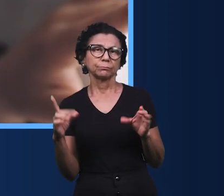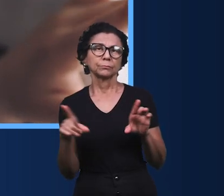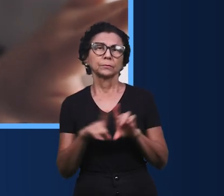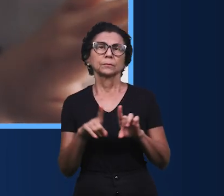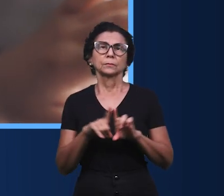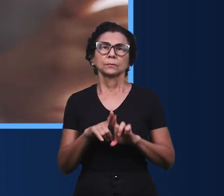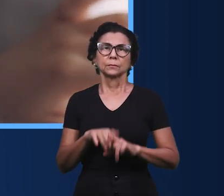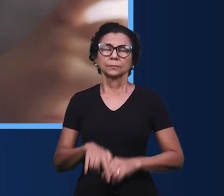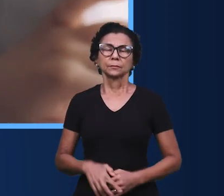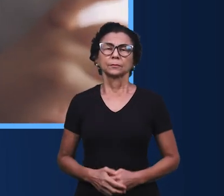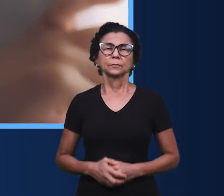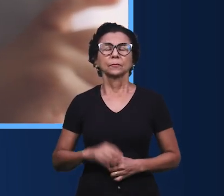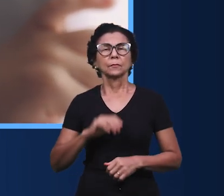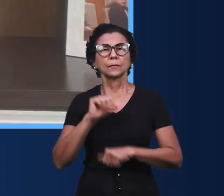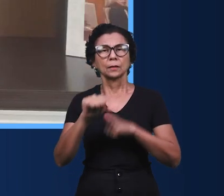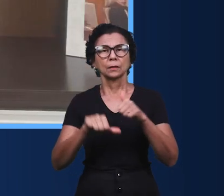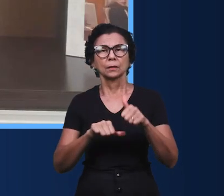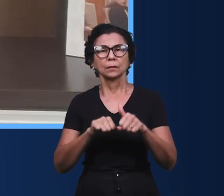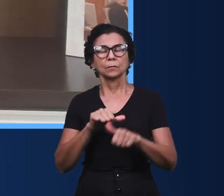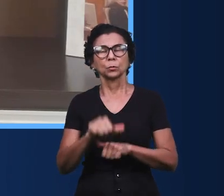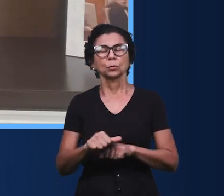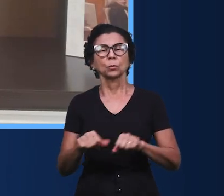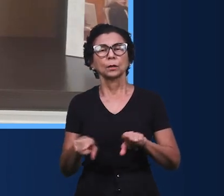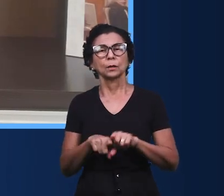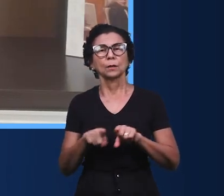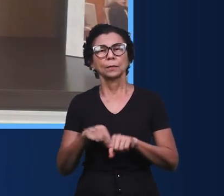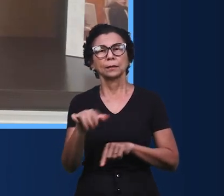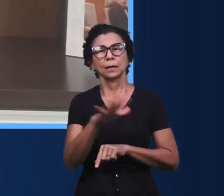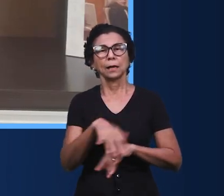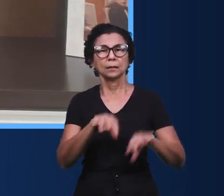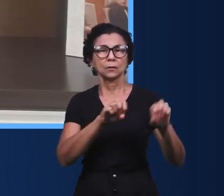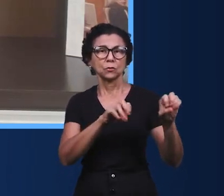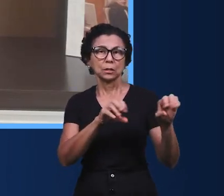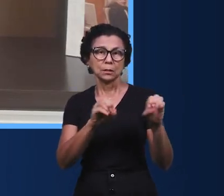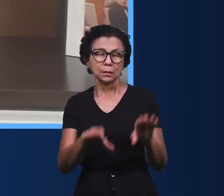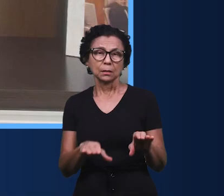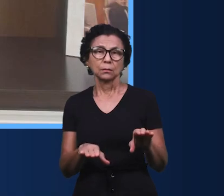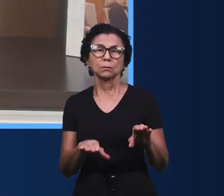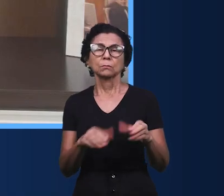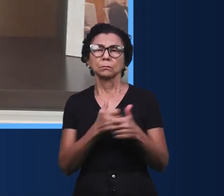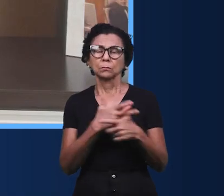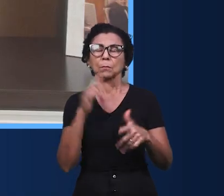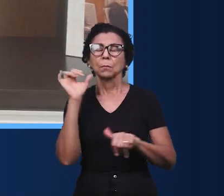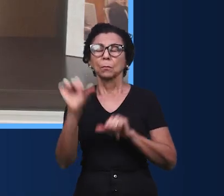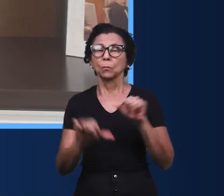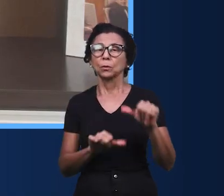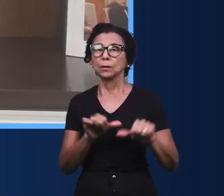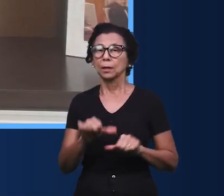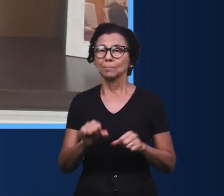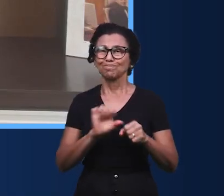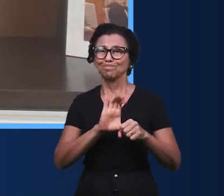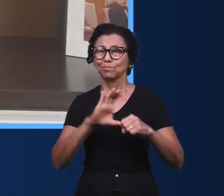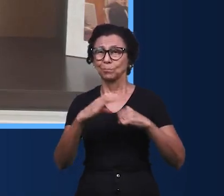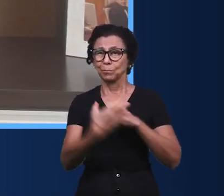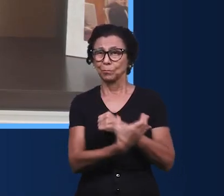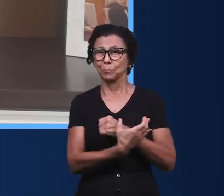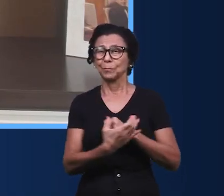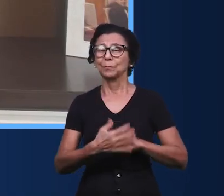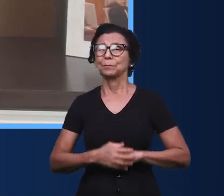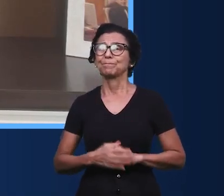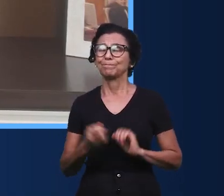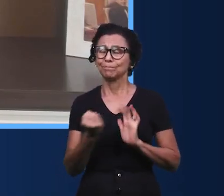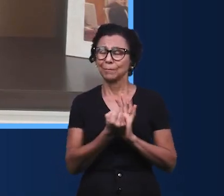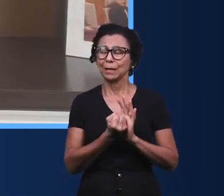mudanças educacionais. Podemos concluir então que a pandemia ela deixou marcas profundas